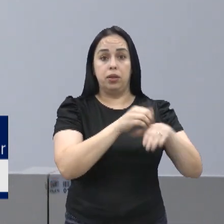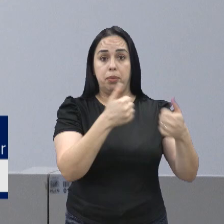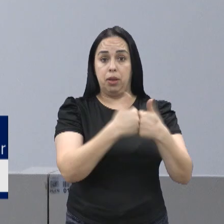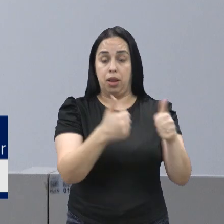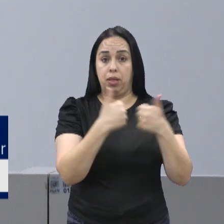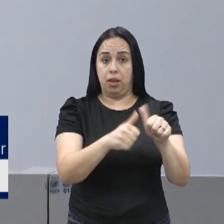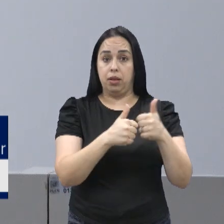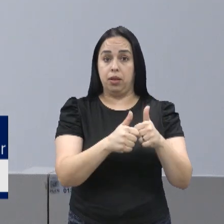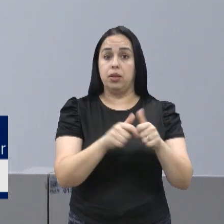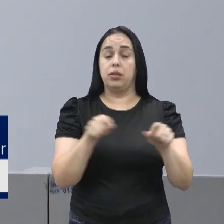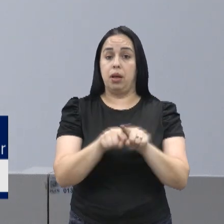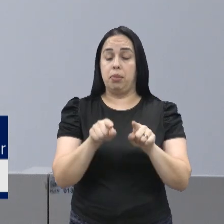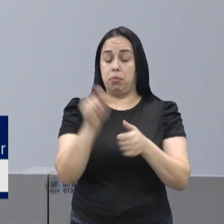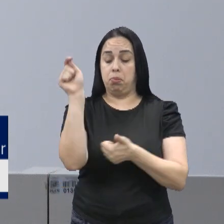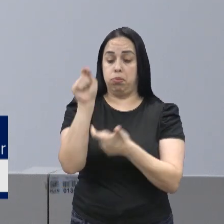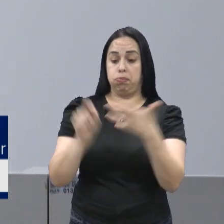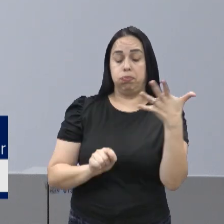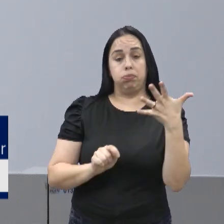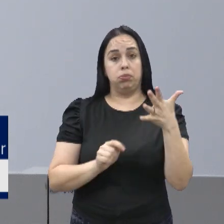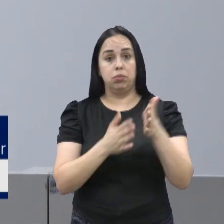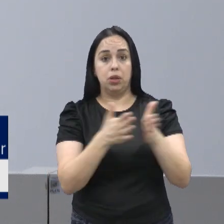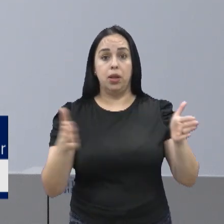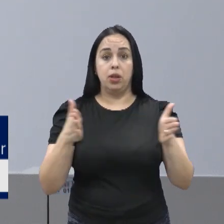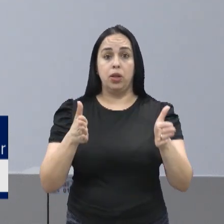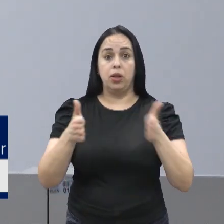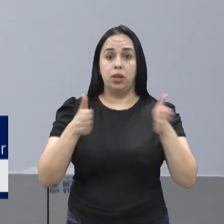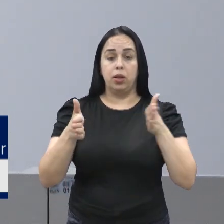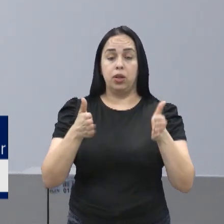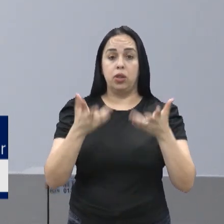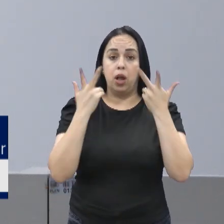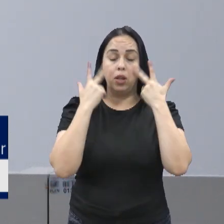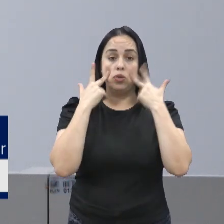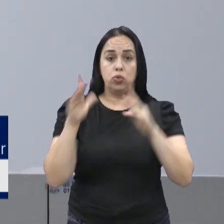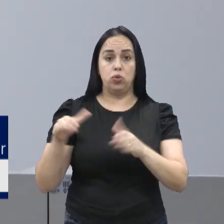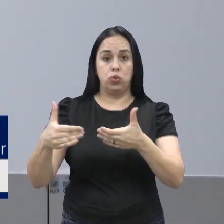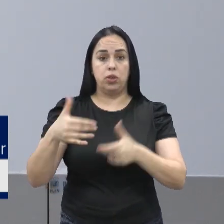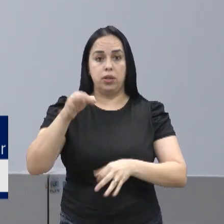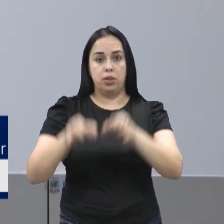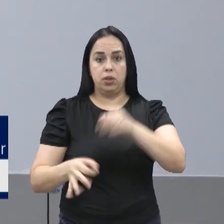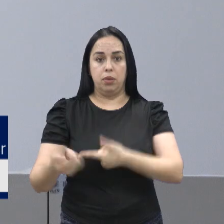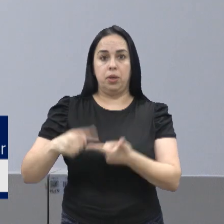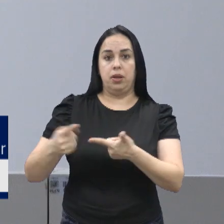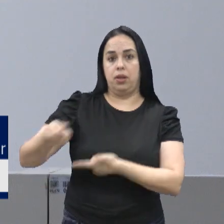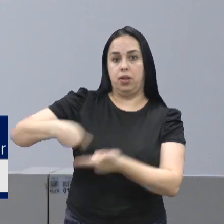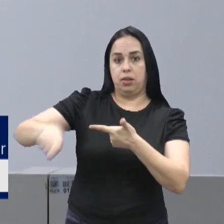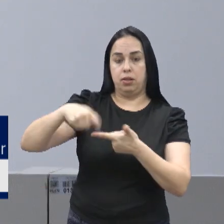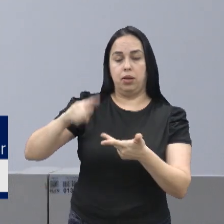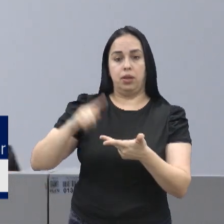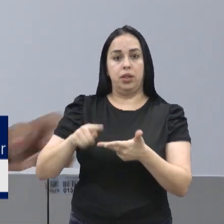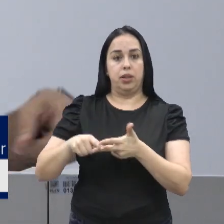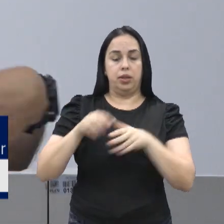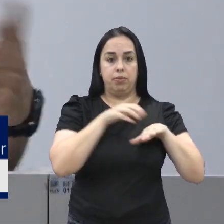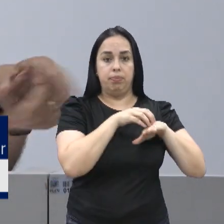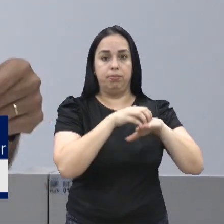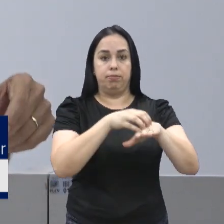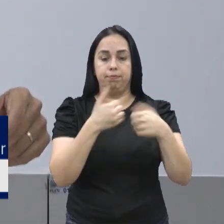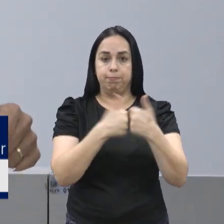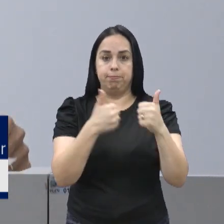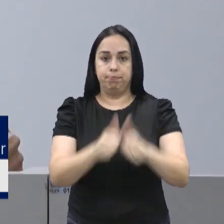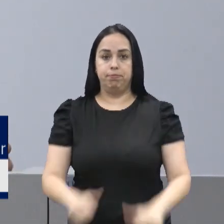município e da outras providências. Rito ordinário, comissões de Justiça, Economia e Transportes.